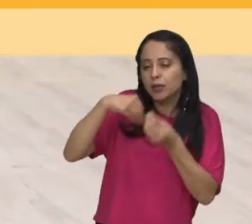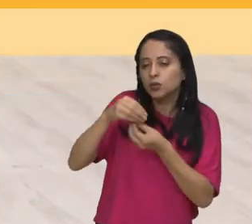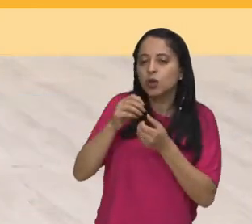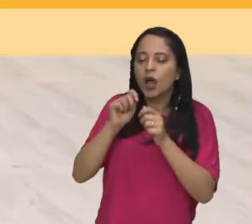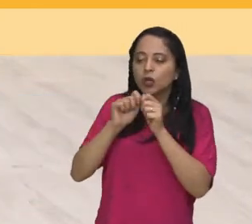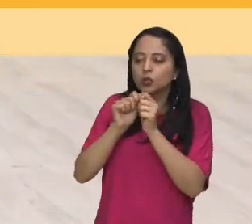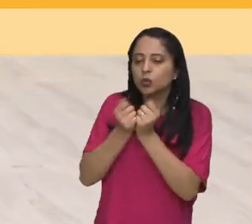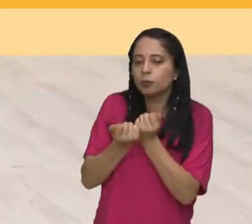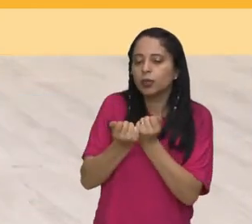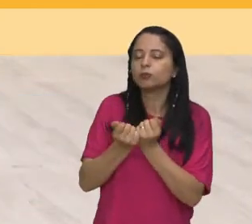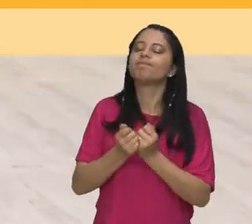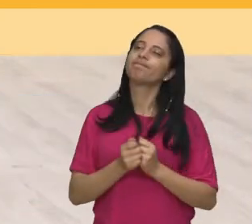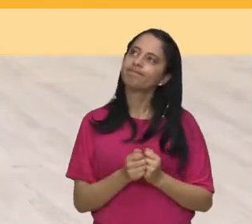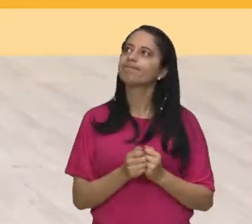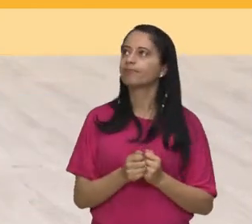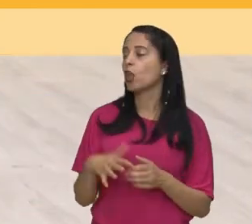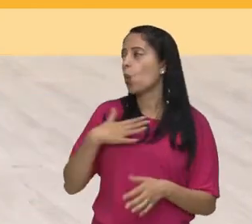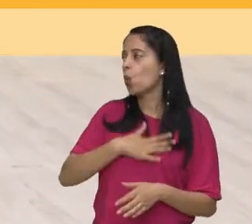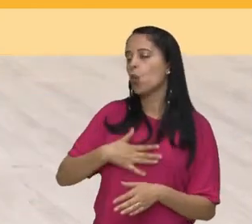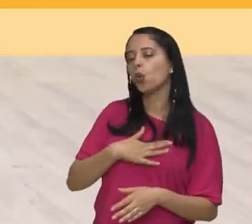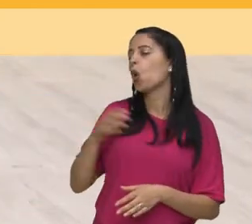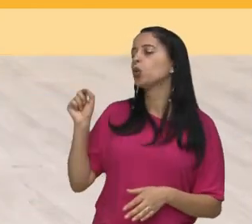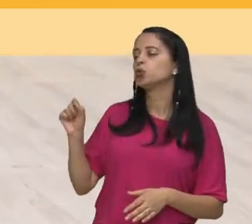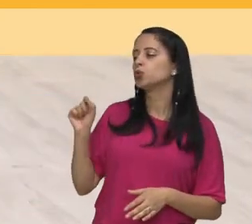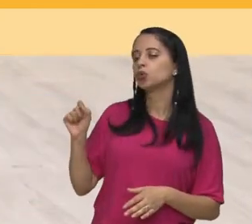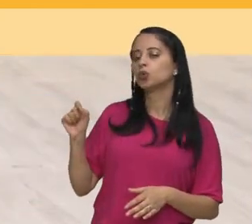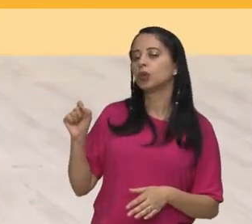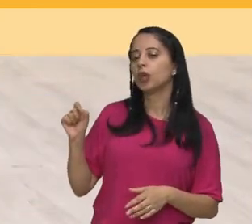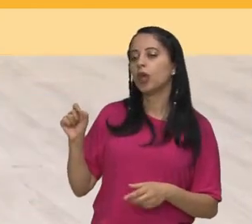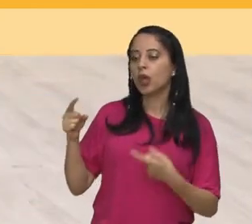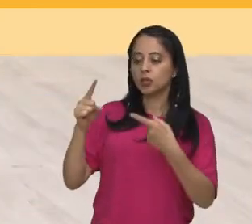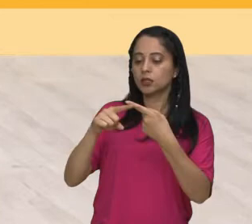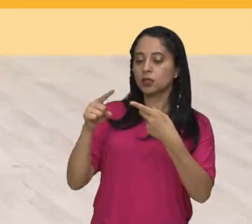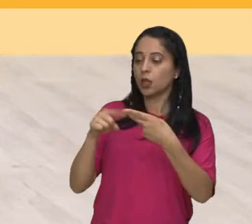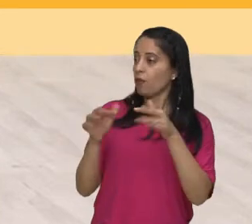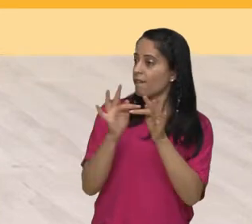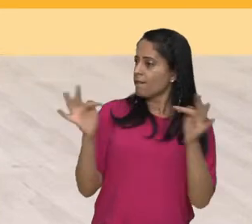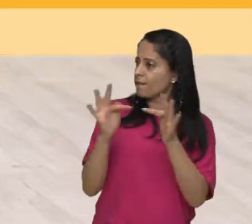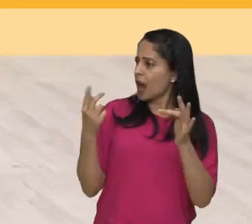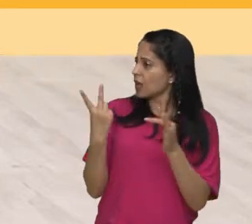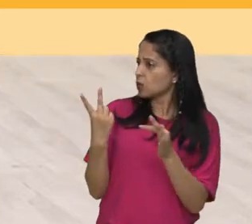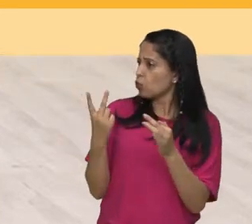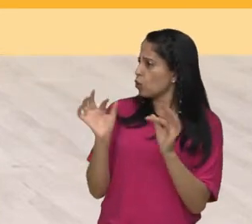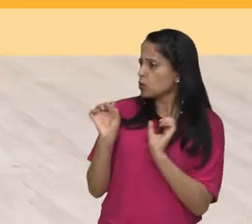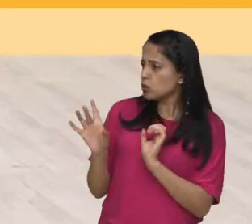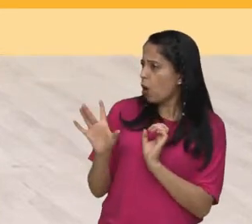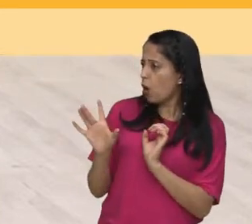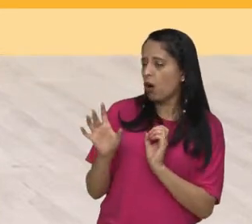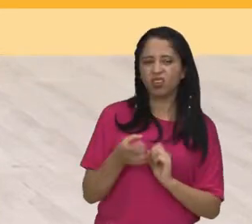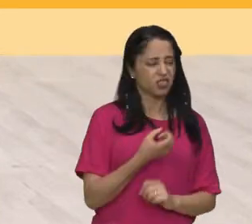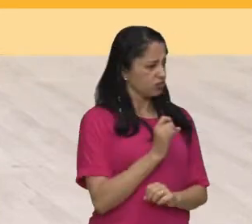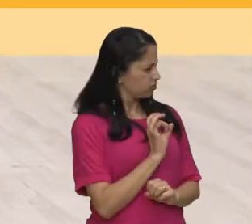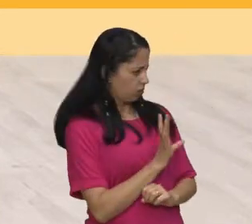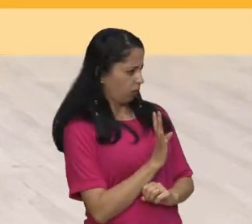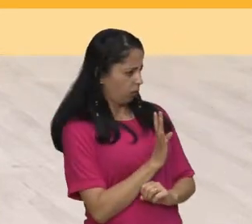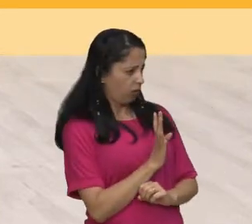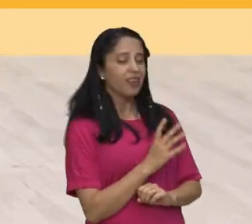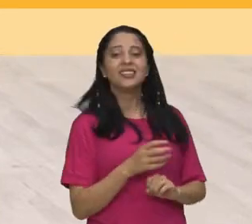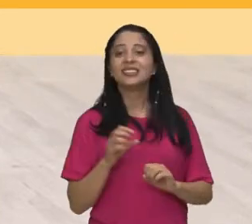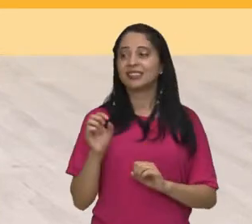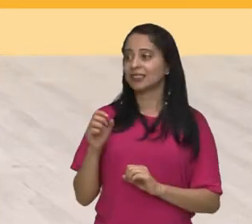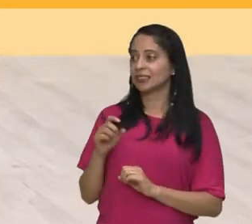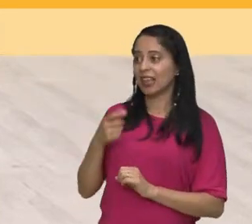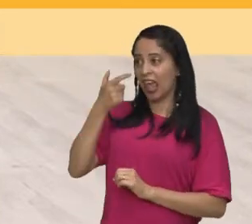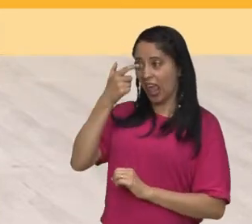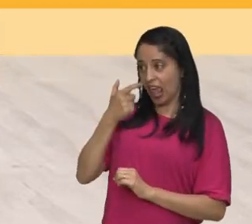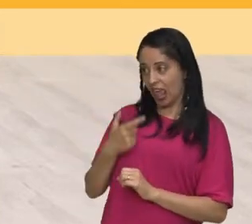gosto nessa música, sabe o que é? Ela só tem duas frases. Só duas? Só duas. Eu vou tomar